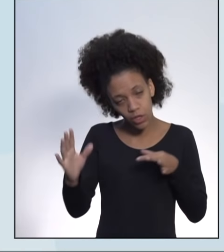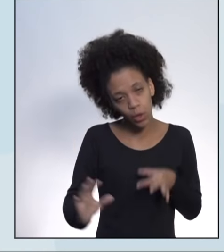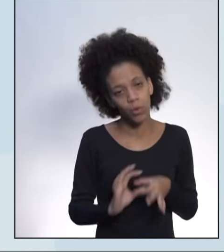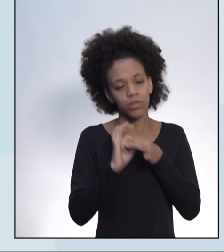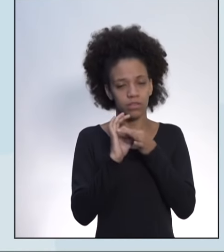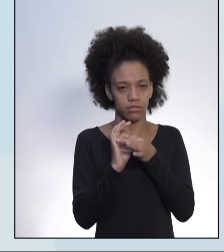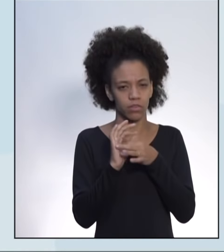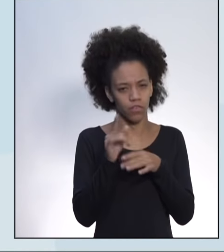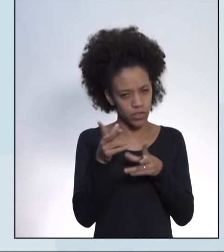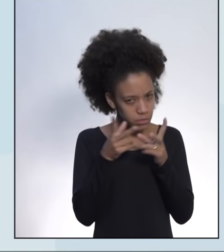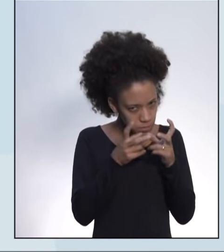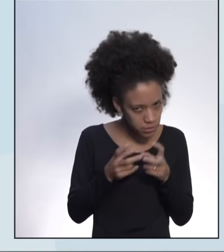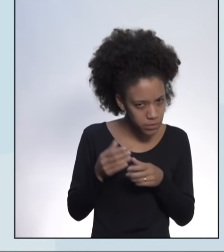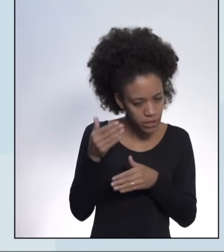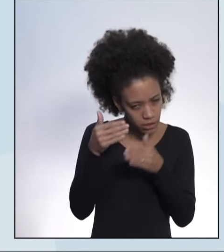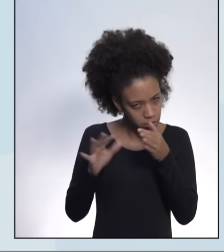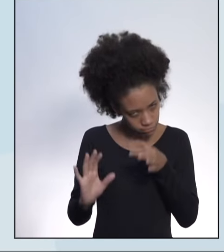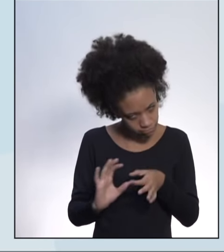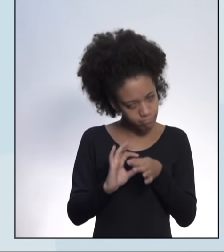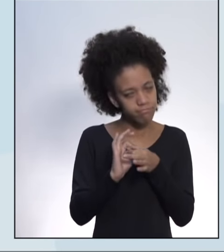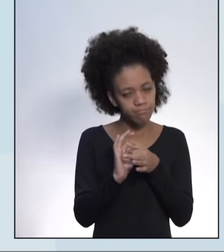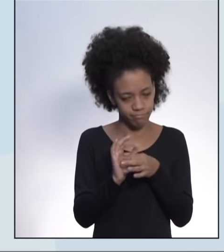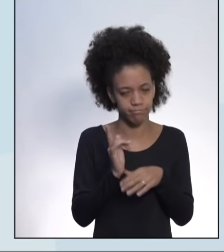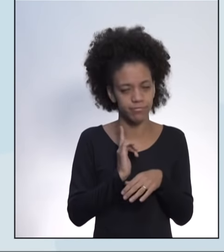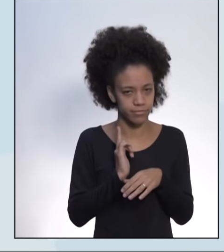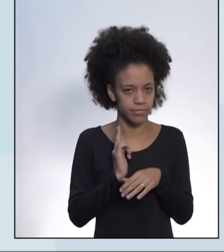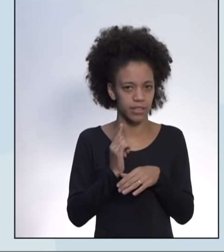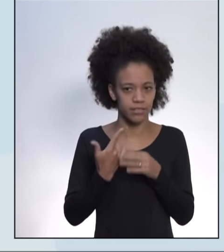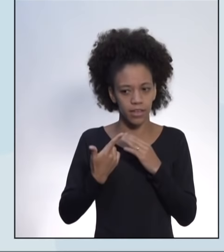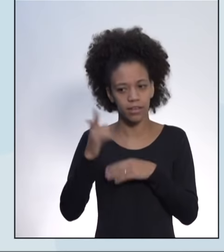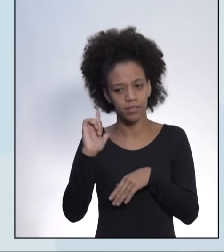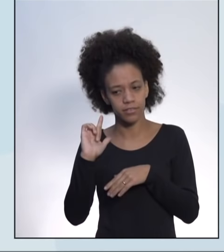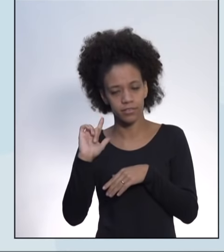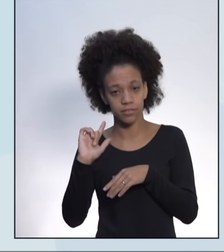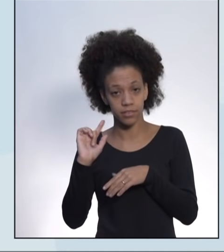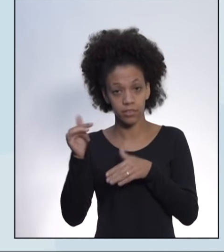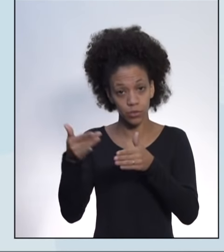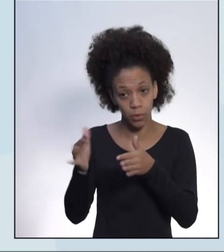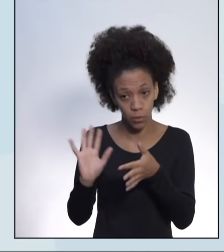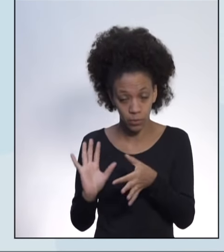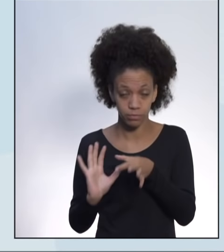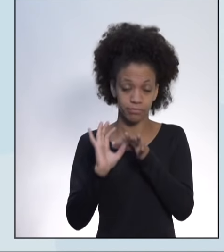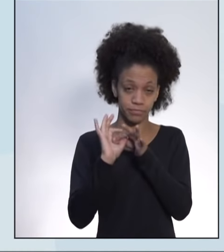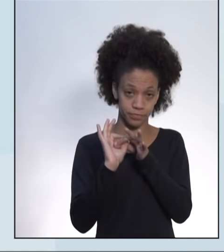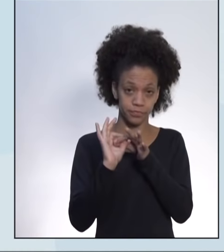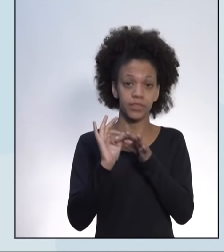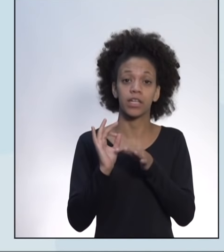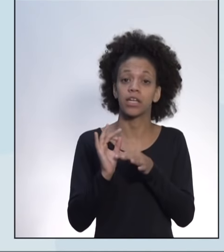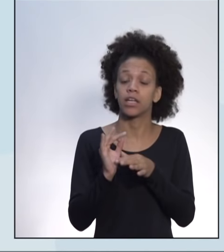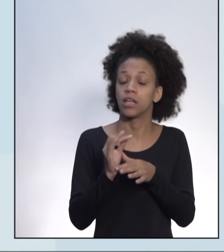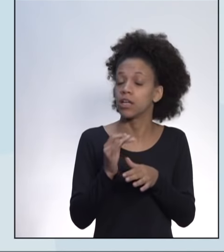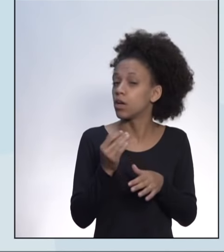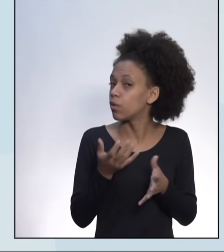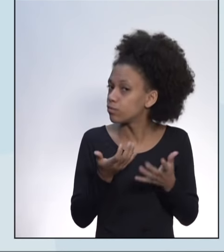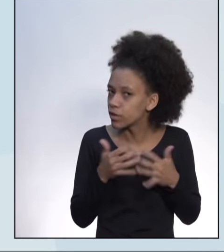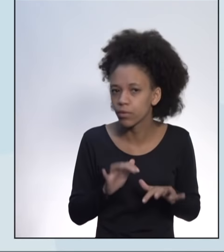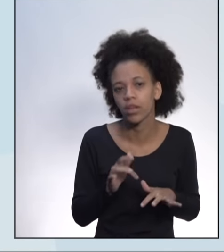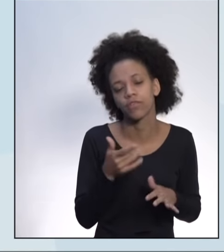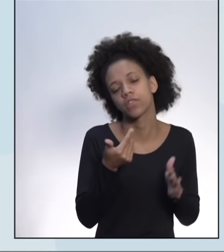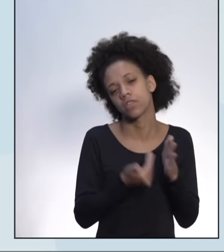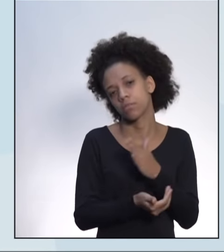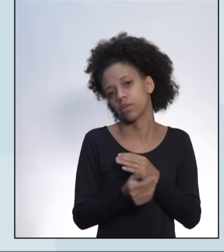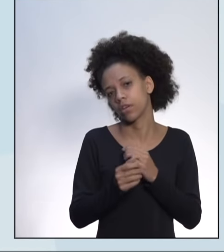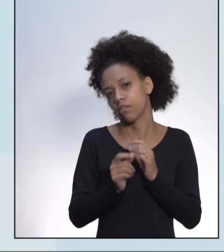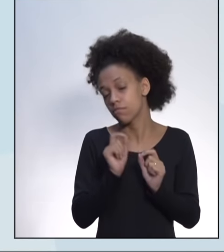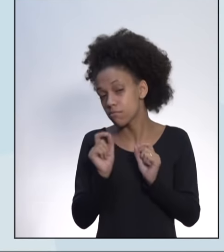relacionada a esses perceberem que cada slide está relacionado ao anterior então não quero que você vocês percam nenhuma informação tá